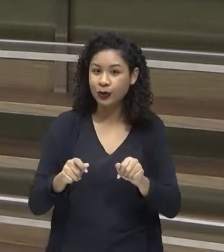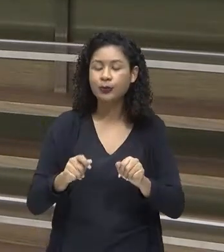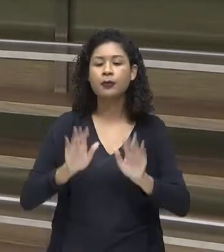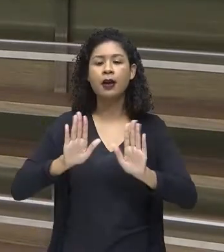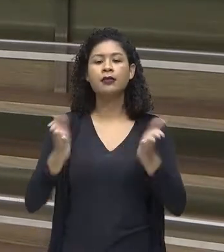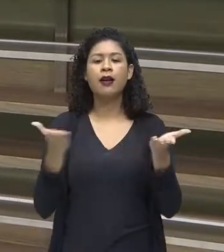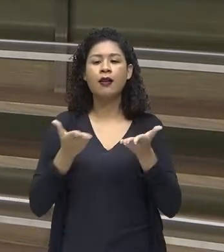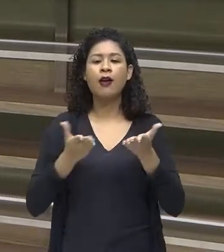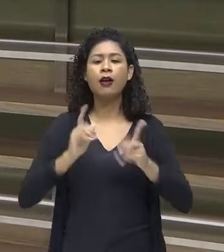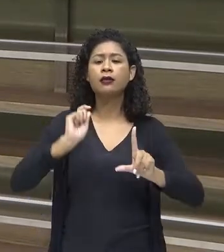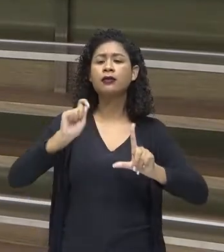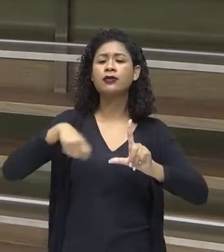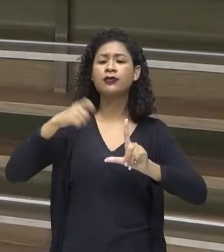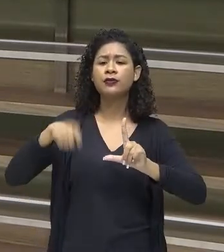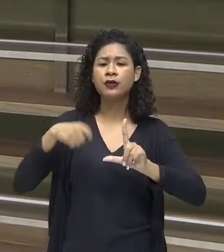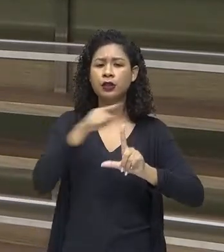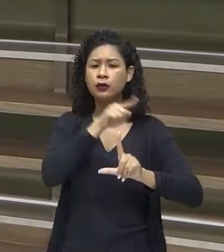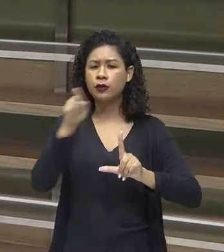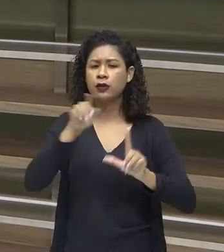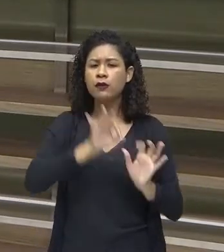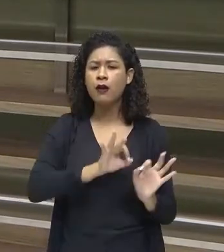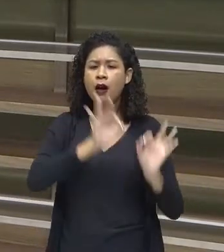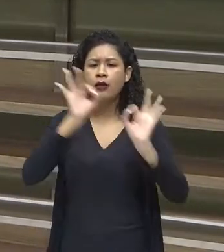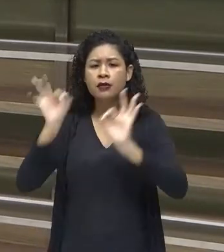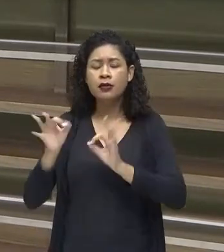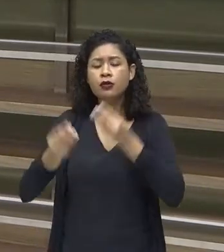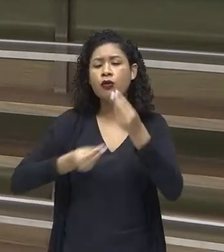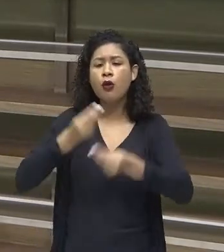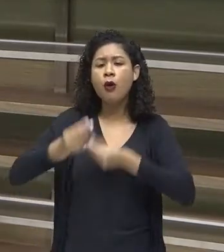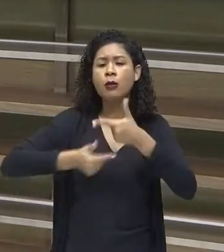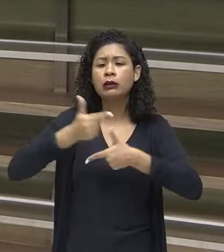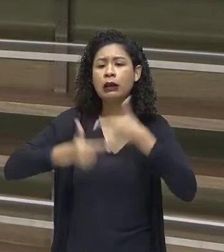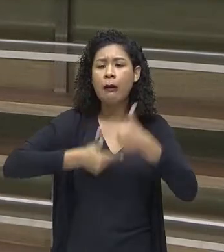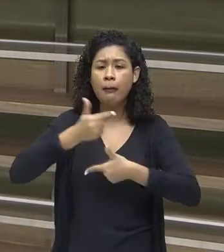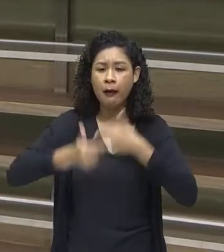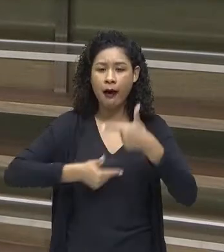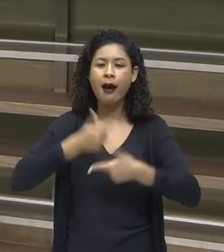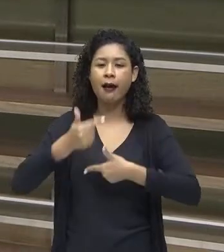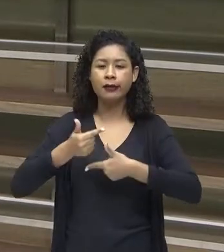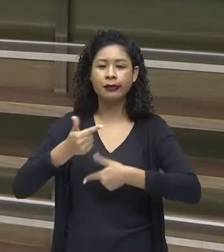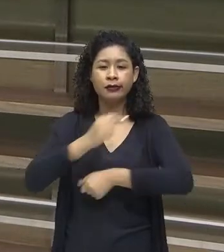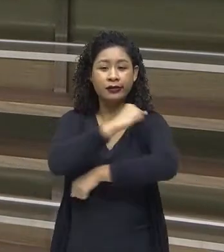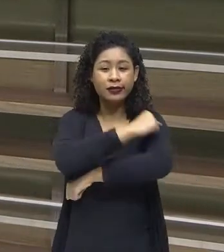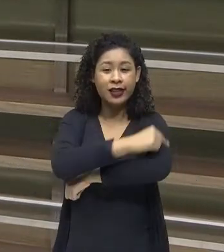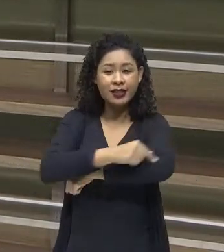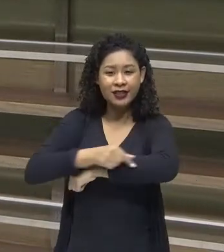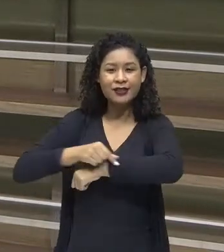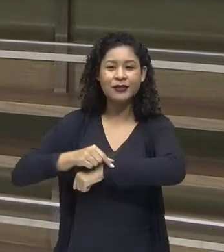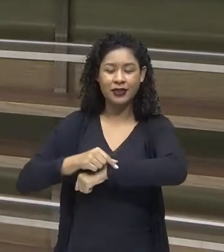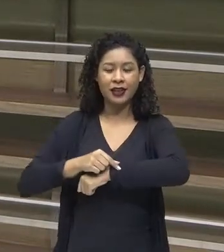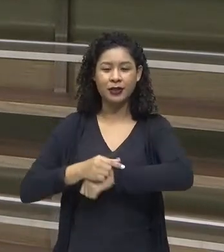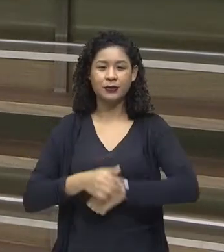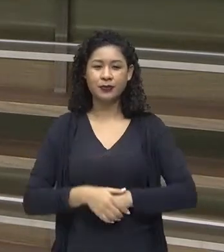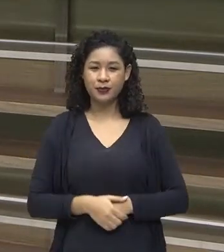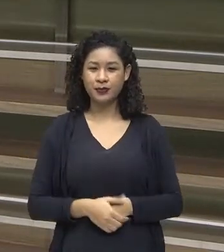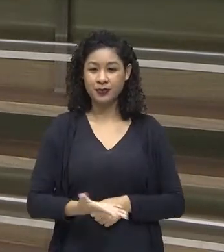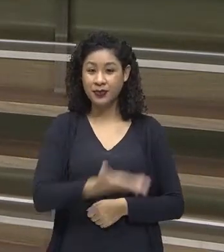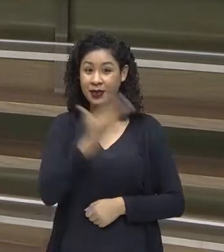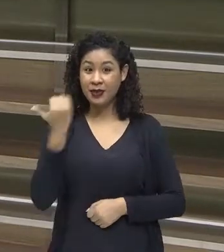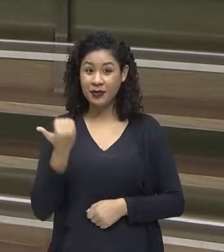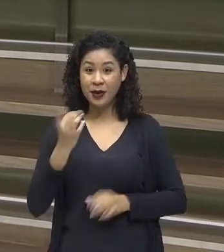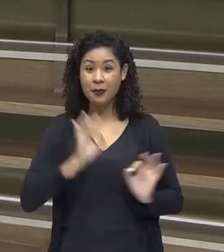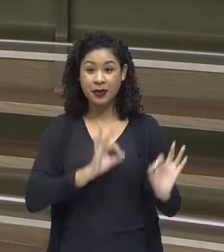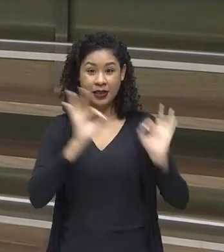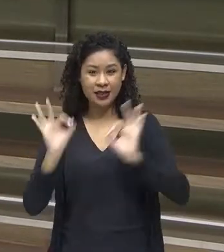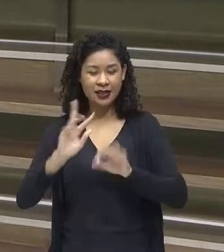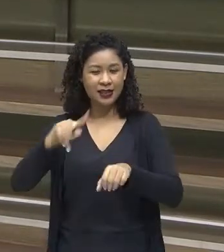um vídeo para falar pra gente sobre o funcionamento das veias, né? E esse ciclo sanguíneo que acontece no nosso organismo. Vamos observar e